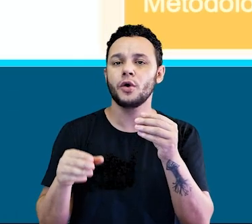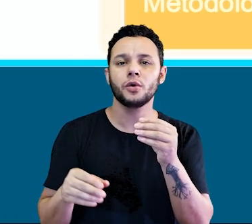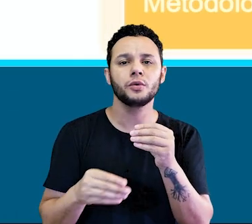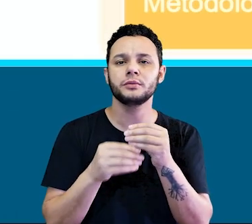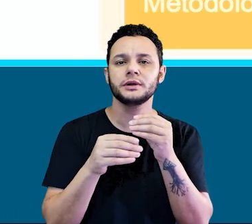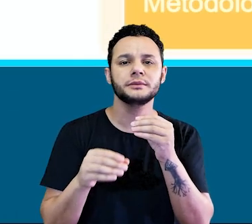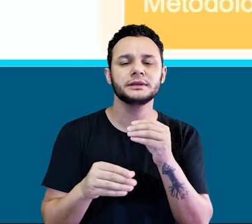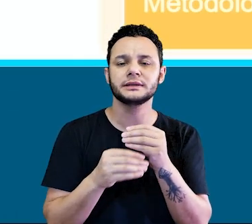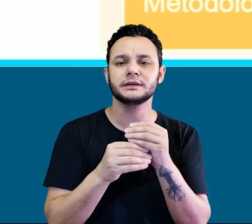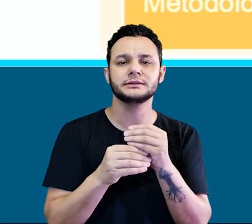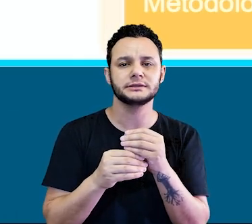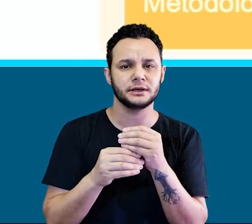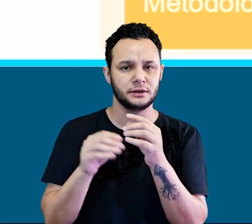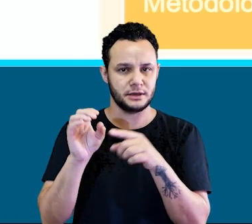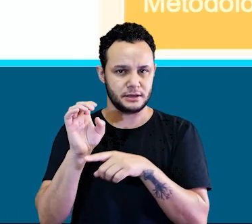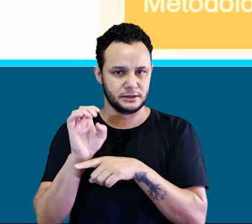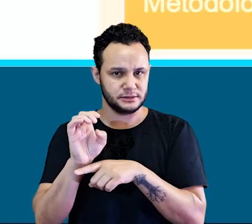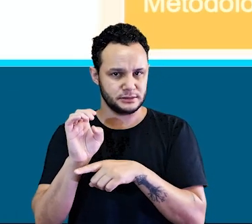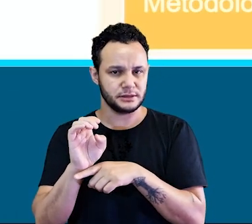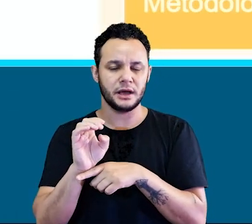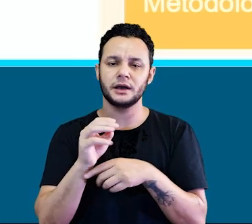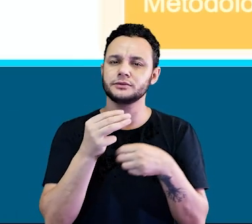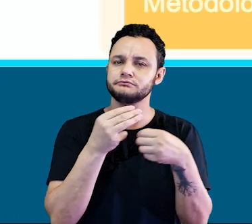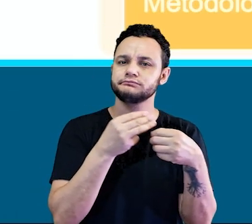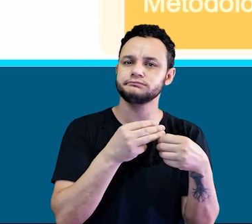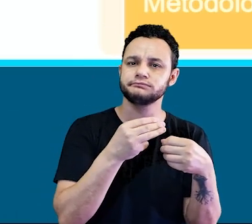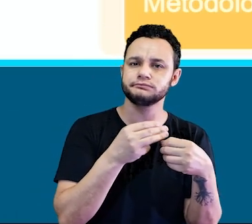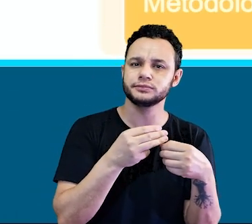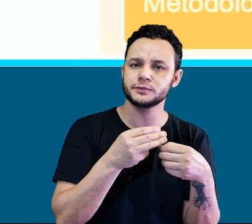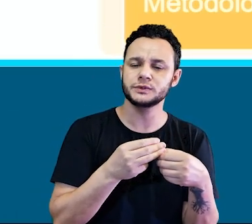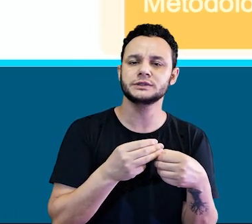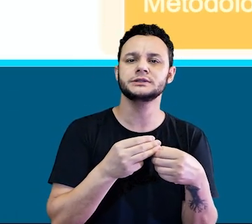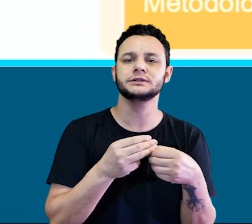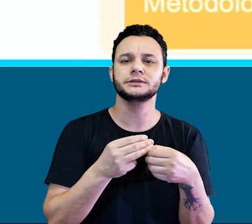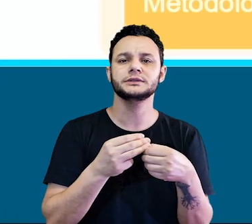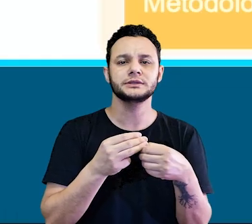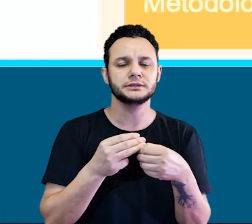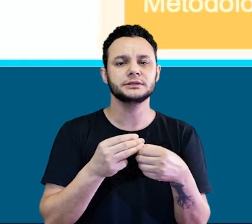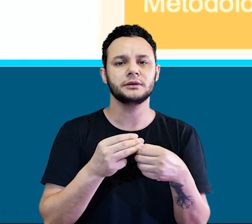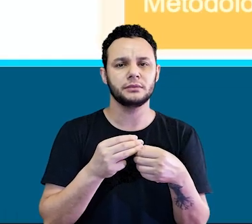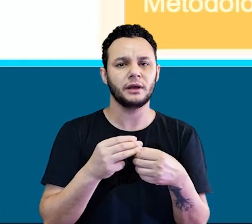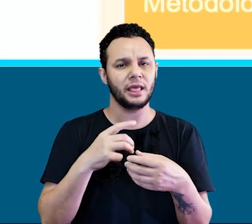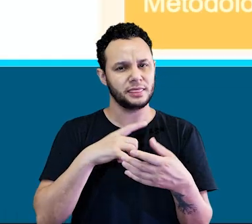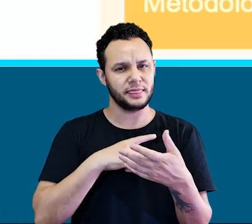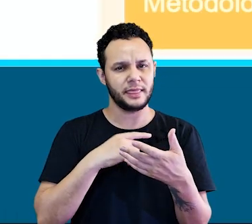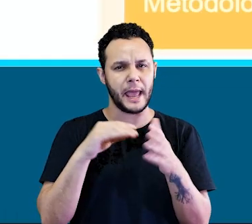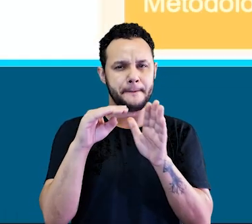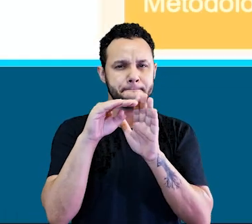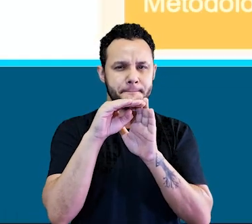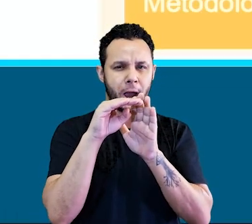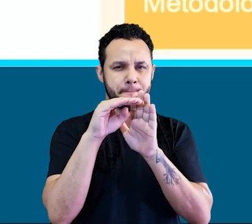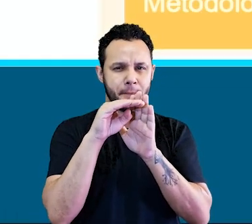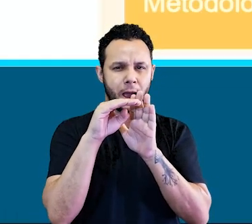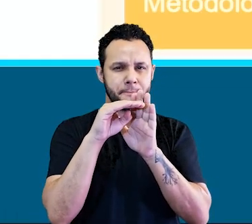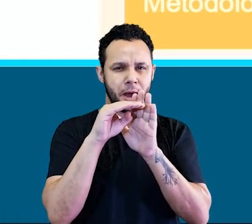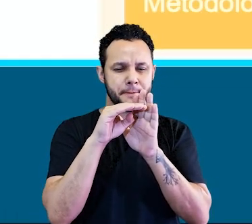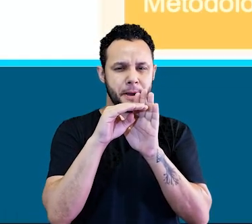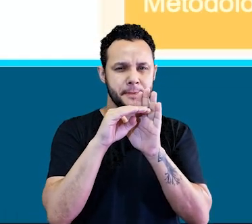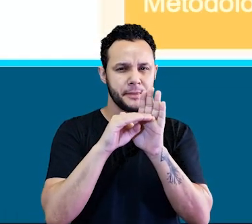que recebe os estados e municípios que vão atender